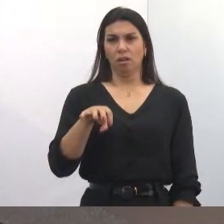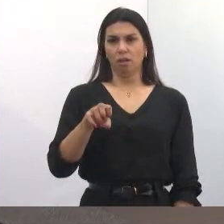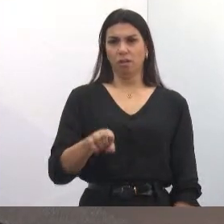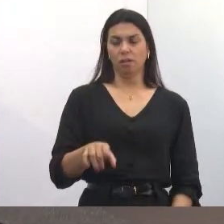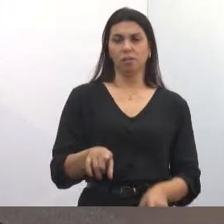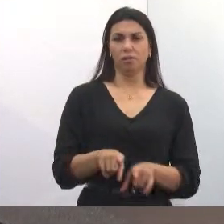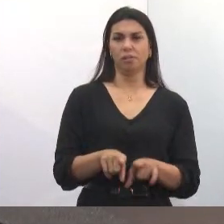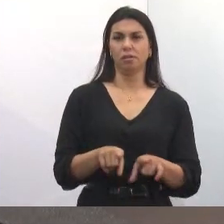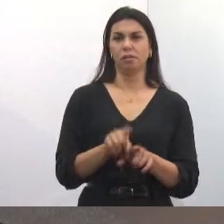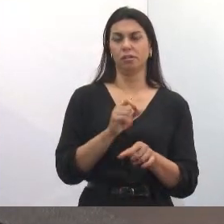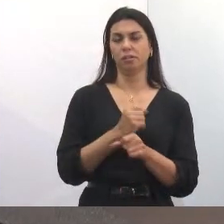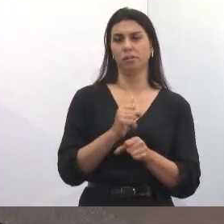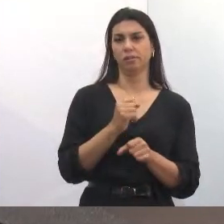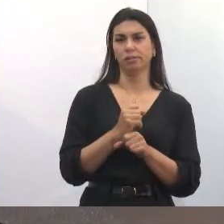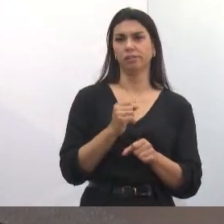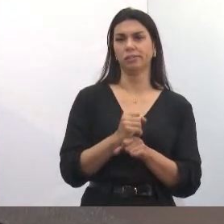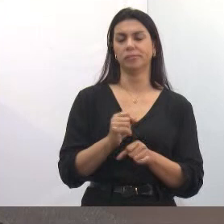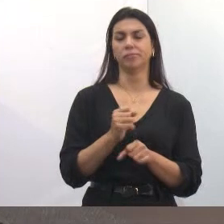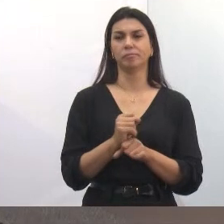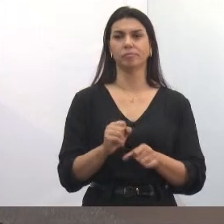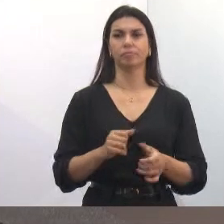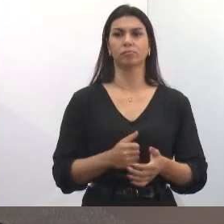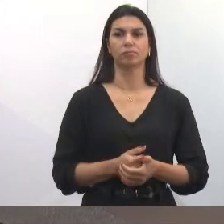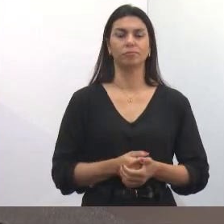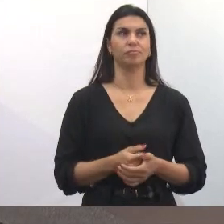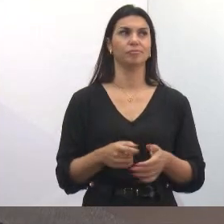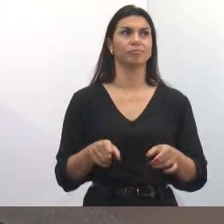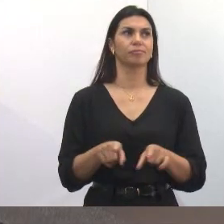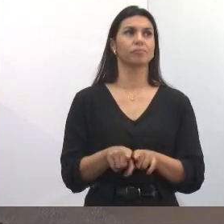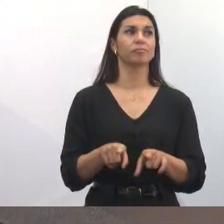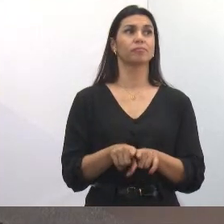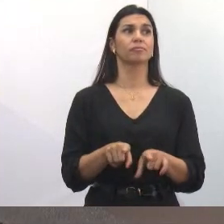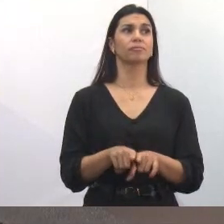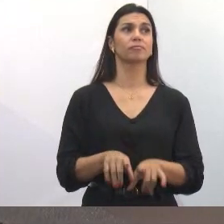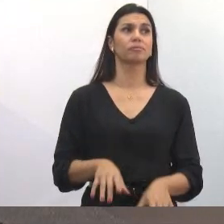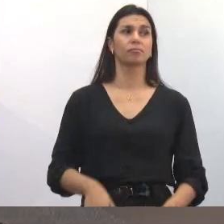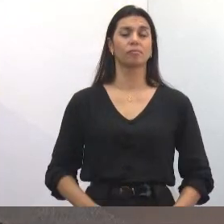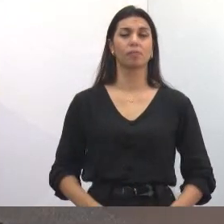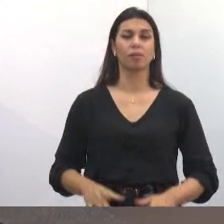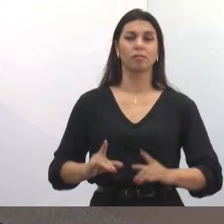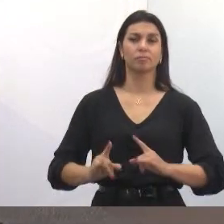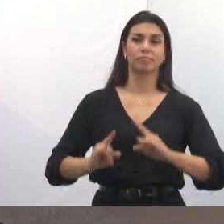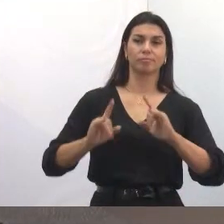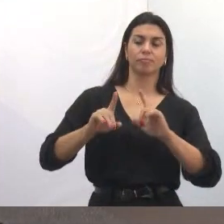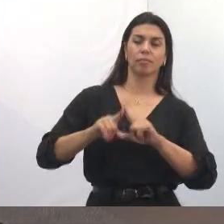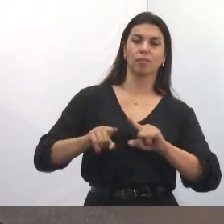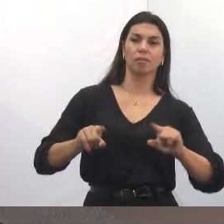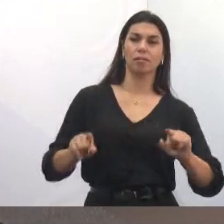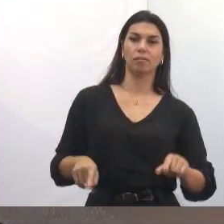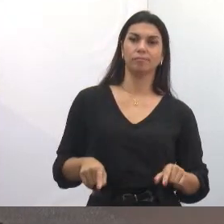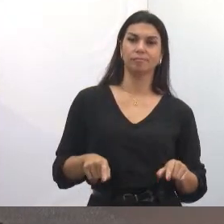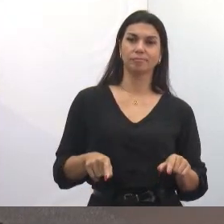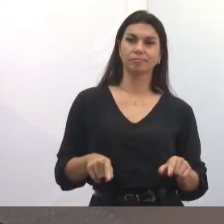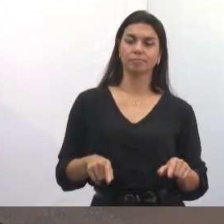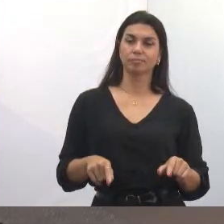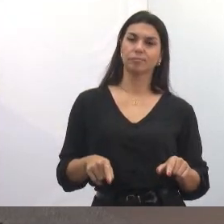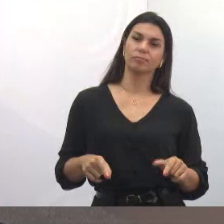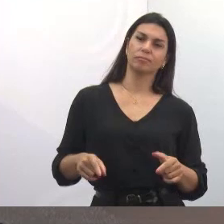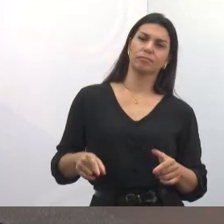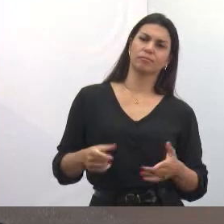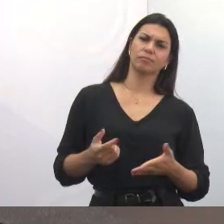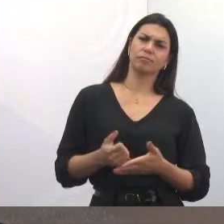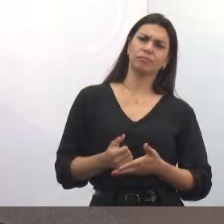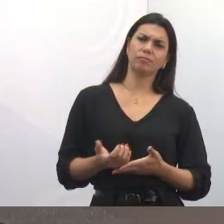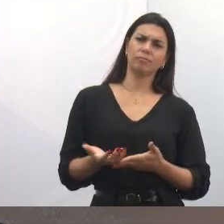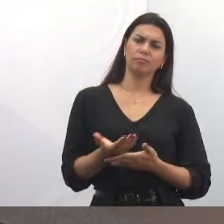civil. Coleta, disposição no leve e resíduos oriundos dos prédios públicos. Coletas seletivas,